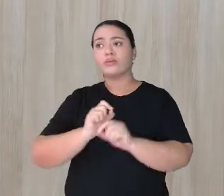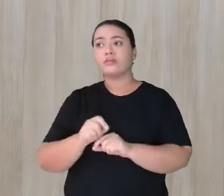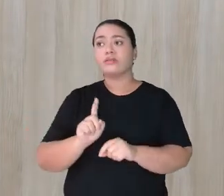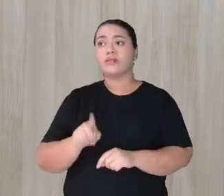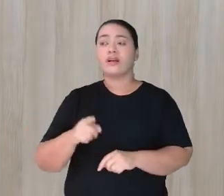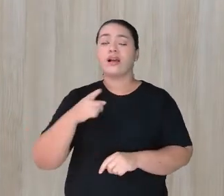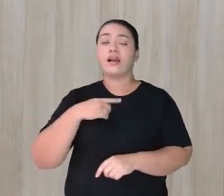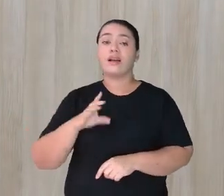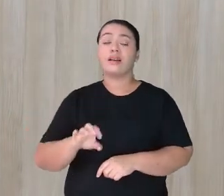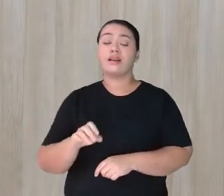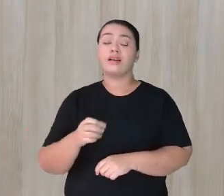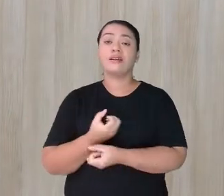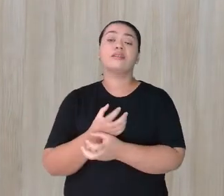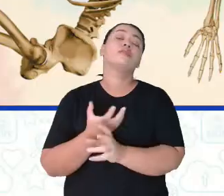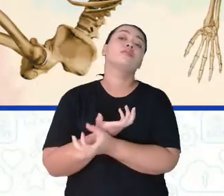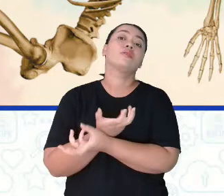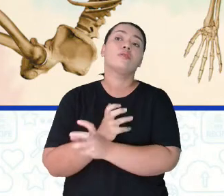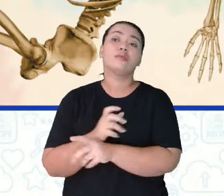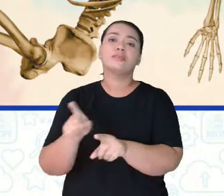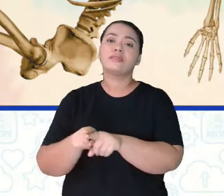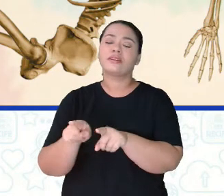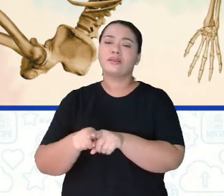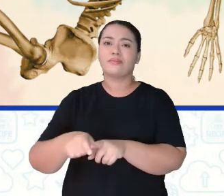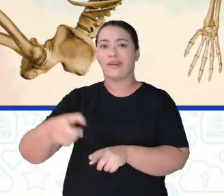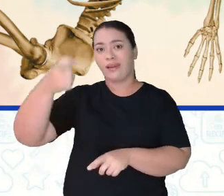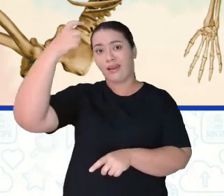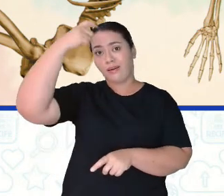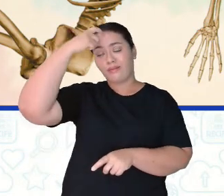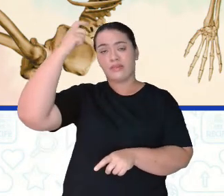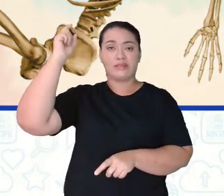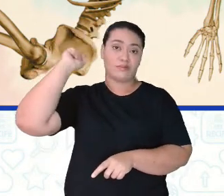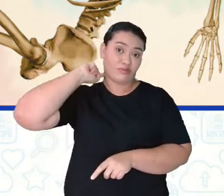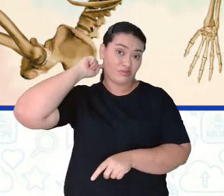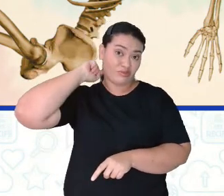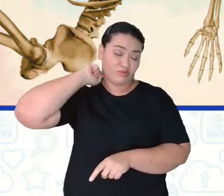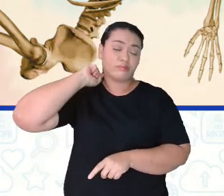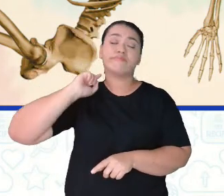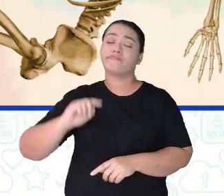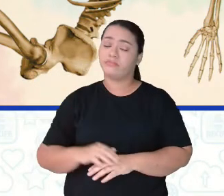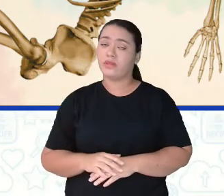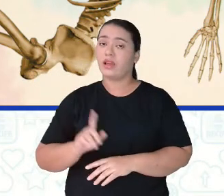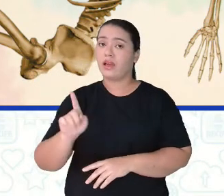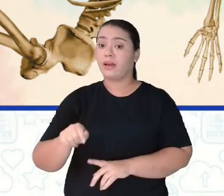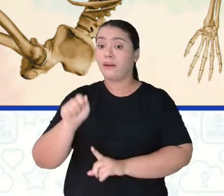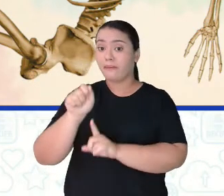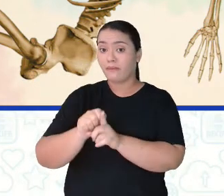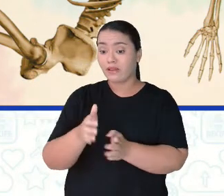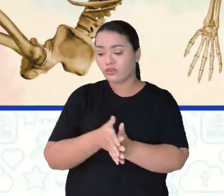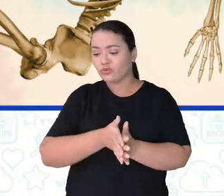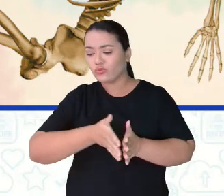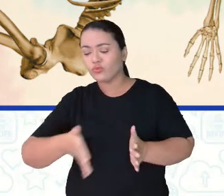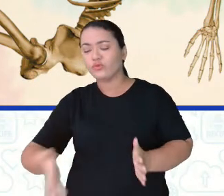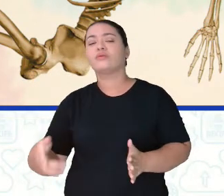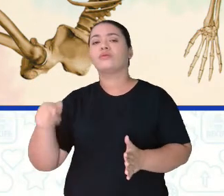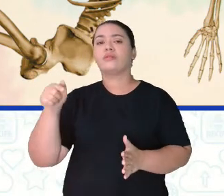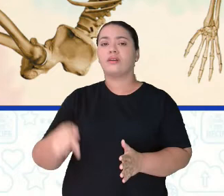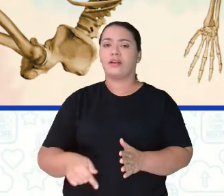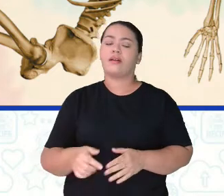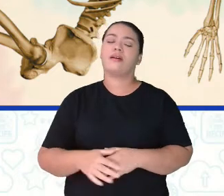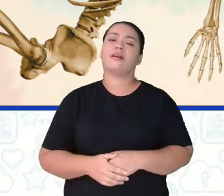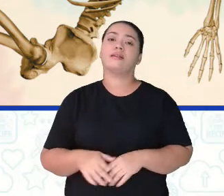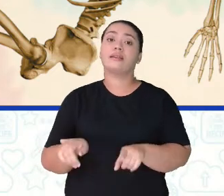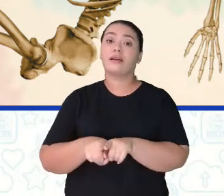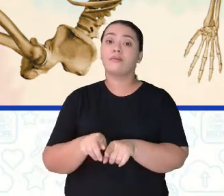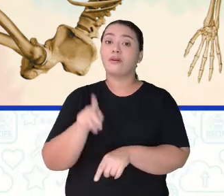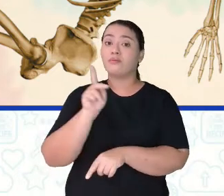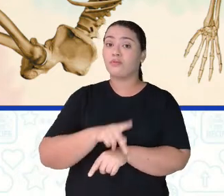câncer ósseo, cabeça e pescoço. Então, o nosso grande alerta é um mês todo dedicado a isso aí. Vou trazer a professora Isabel